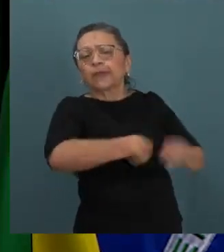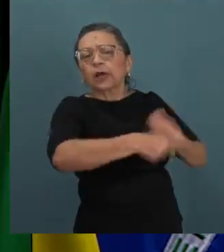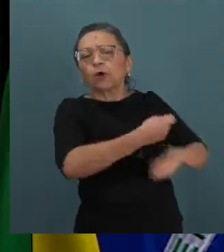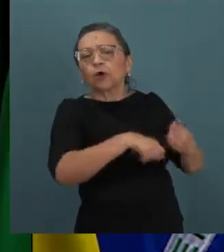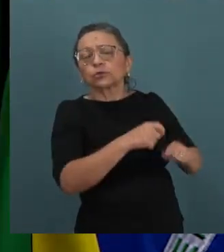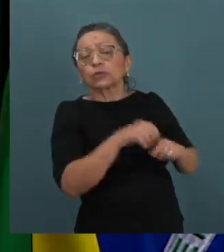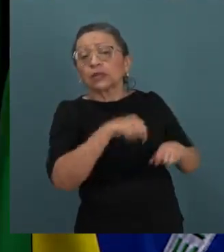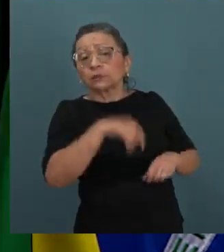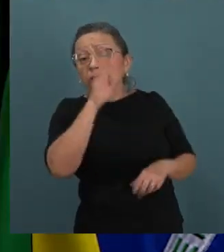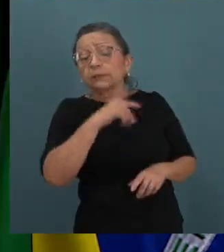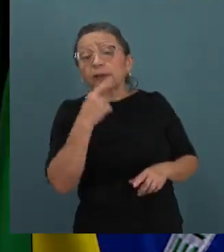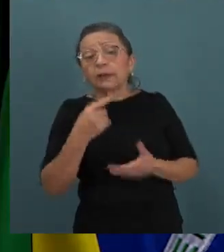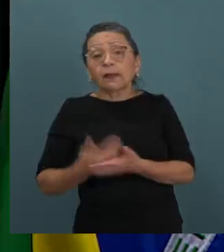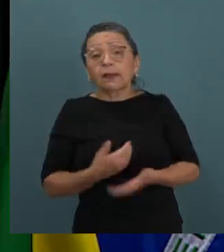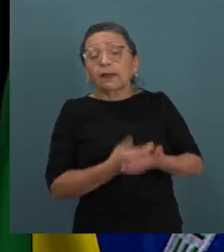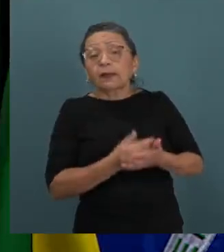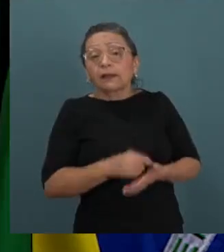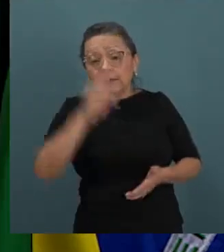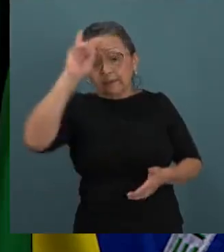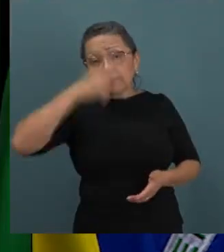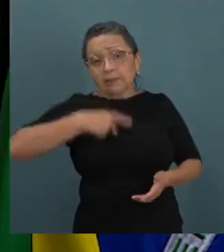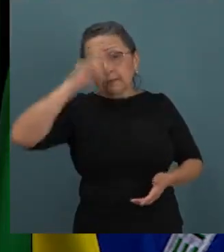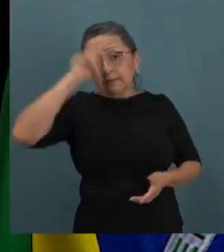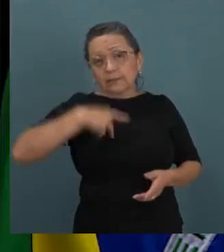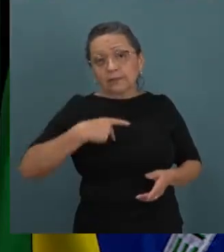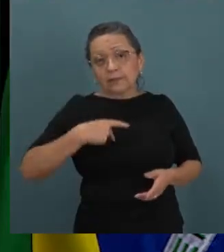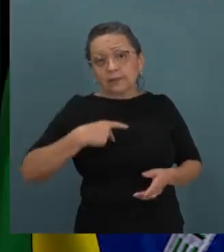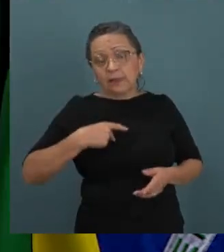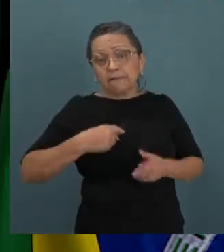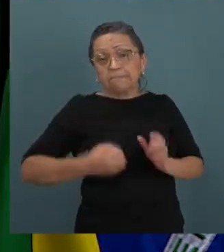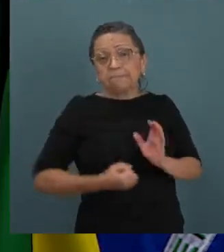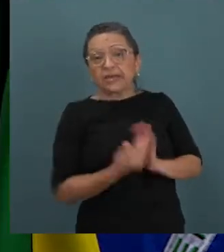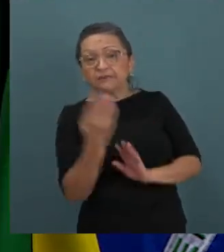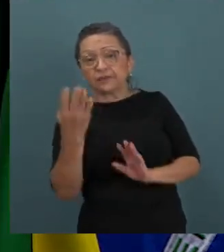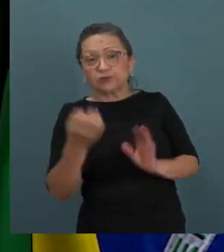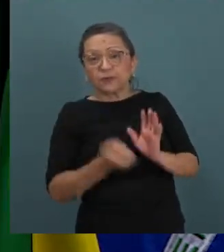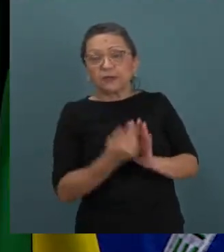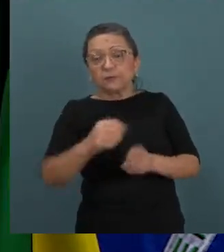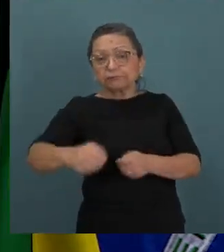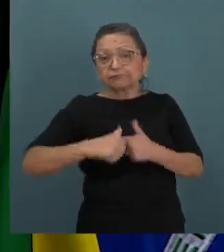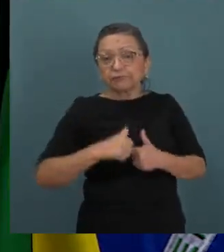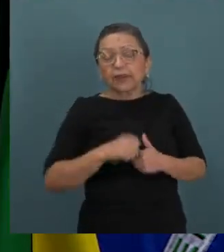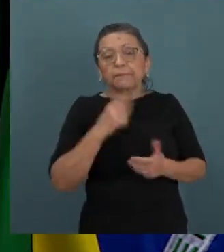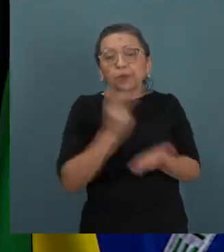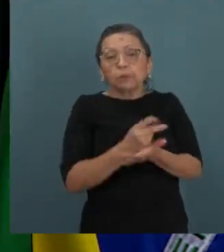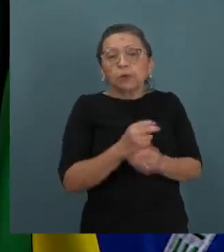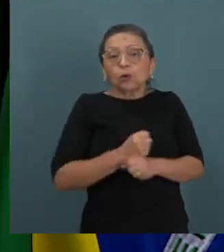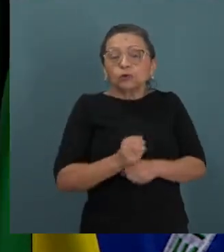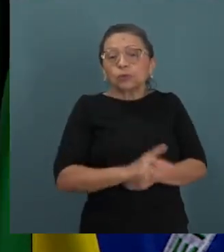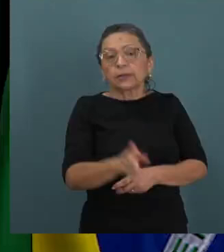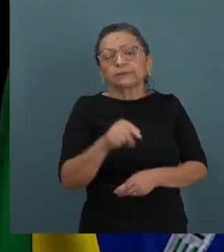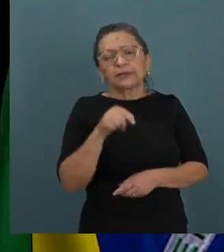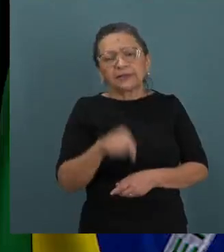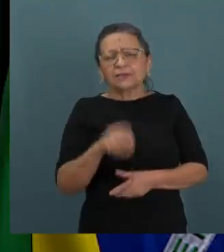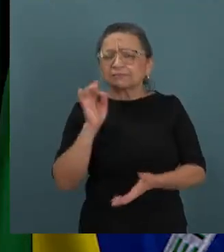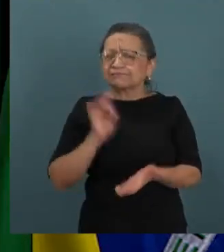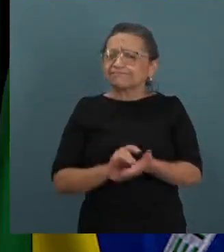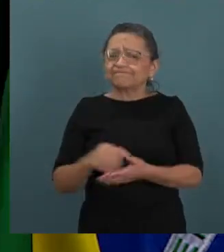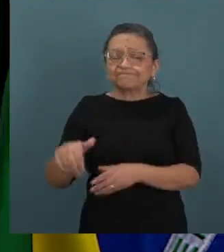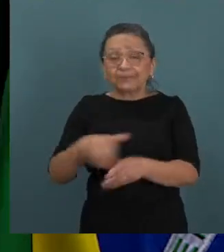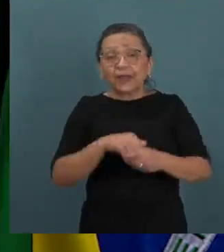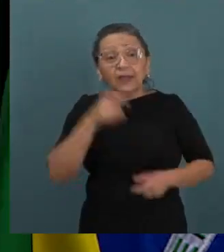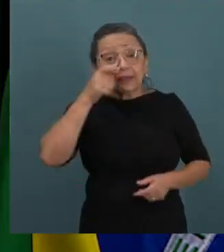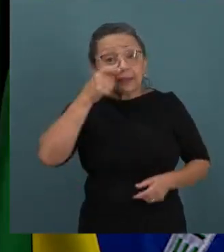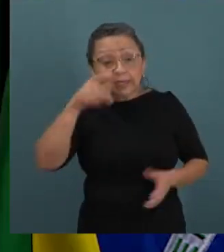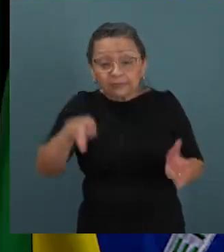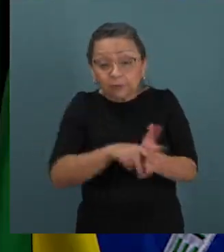nosso país para se perpetuar no poder. Essa é uma legítima votação por interesse próprio,